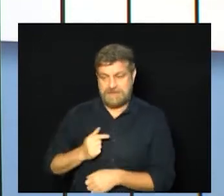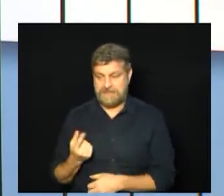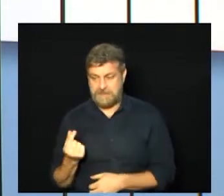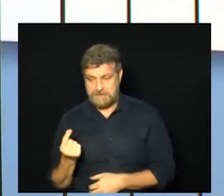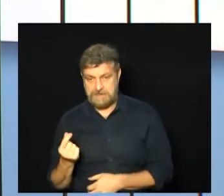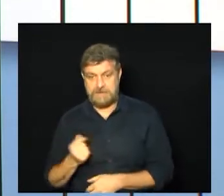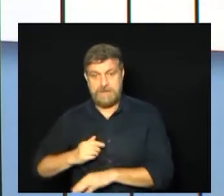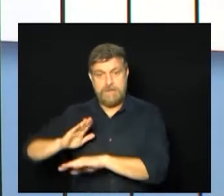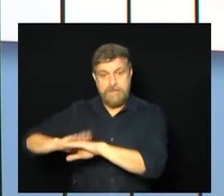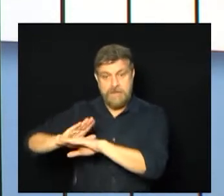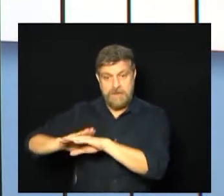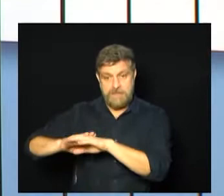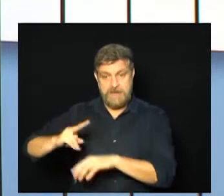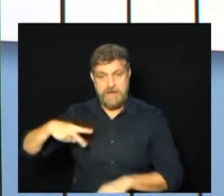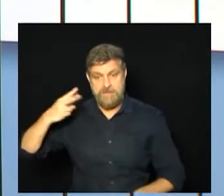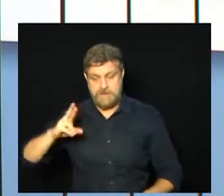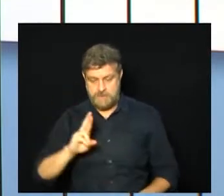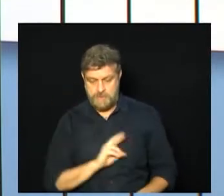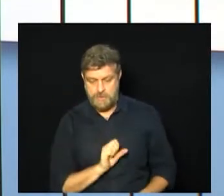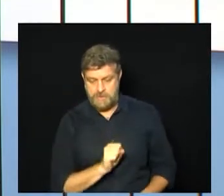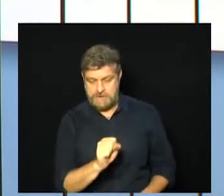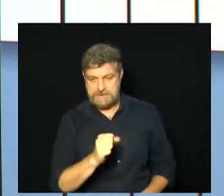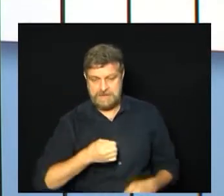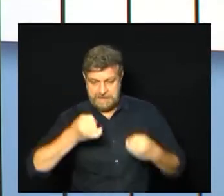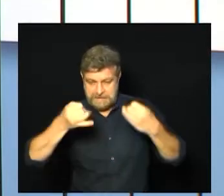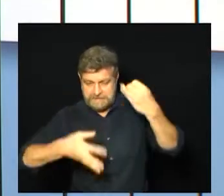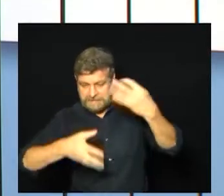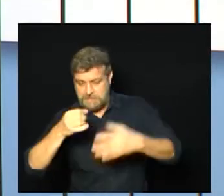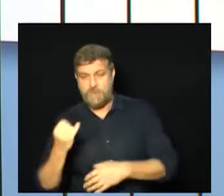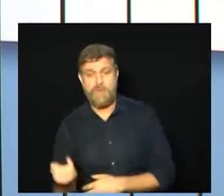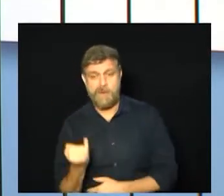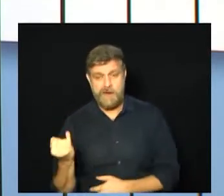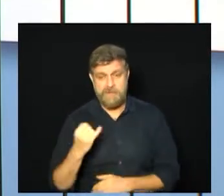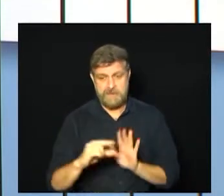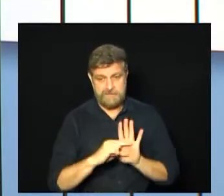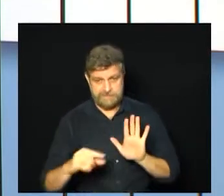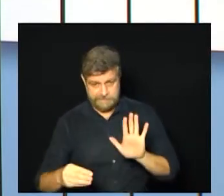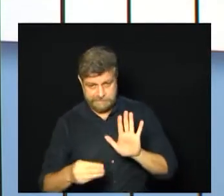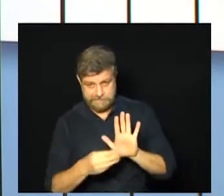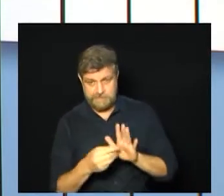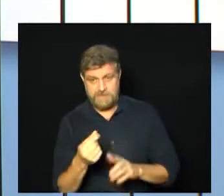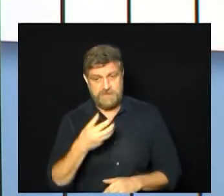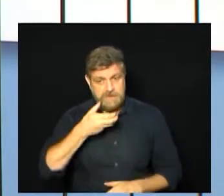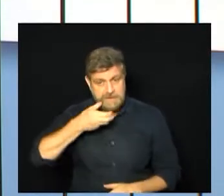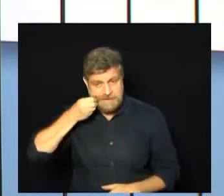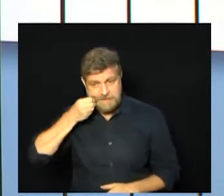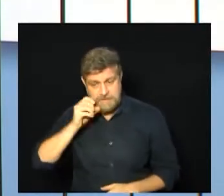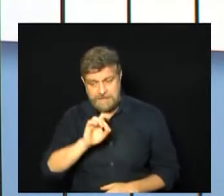de autoria do vereador Luiz Rossini, que falou sobre a importância da emenda impositiva.